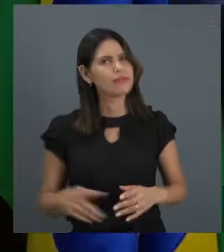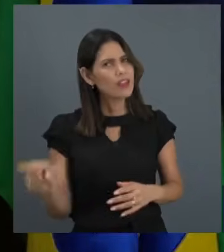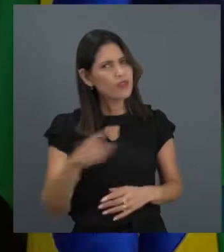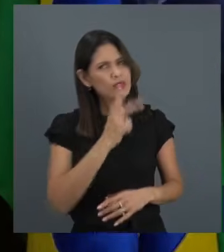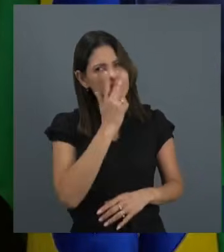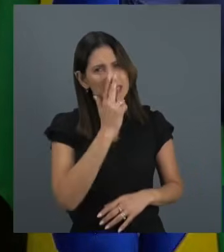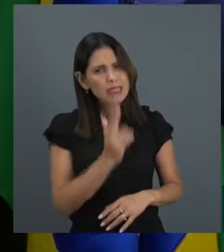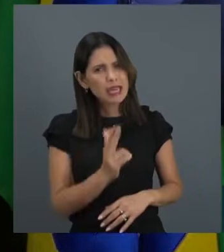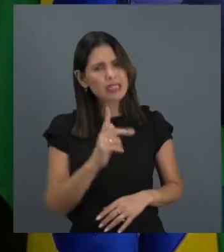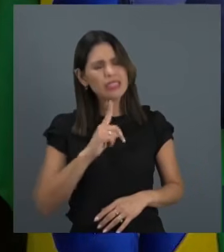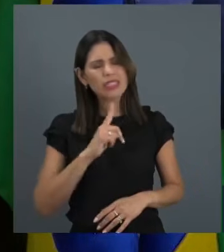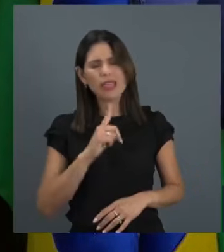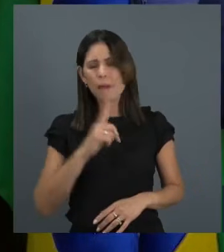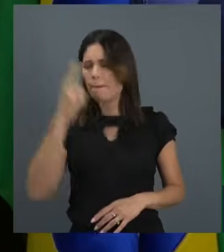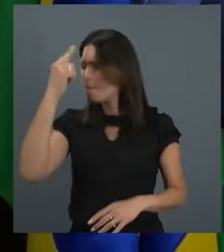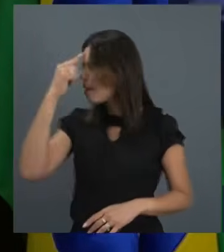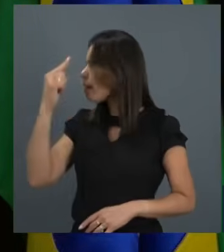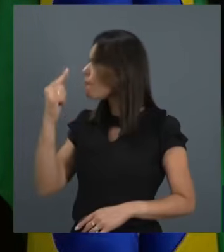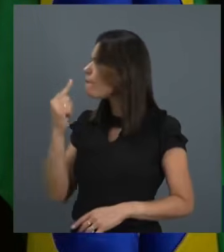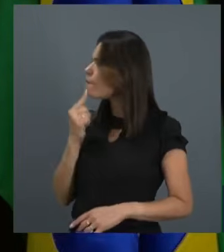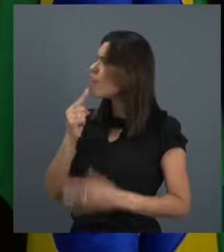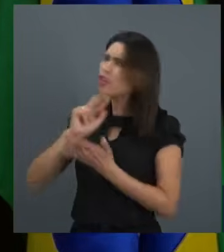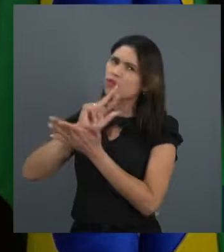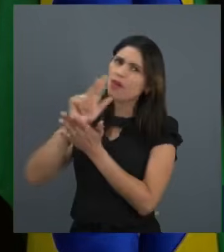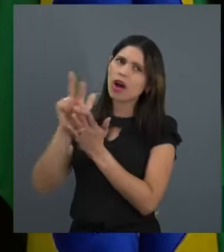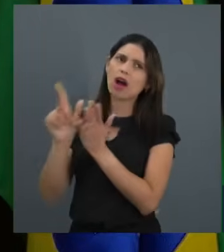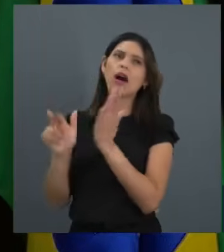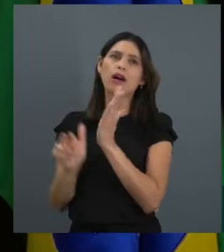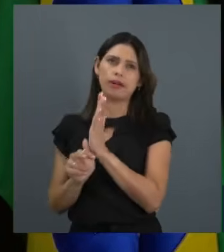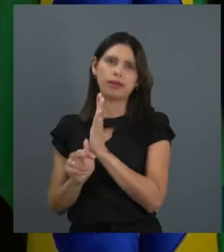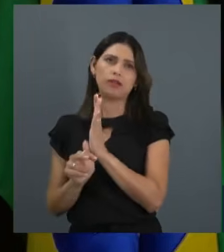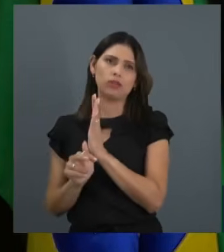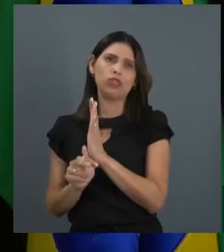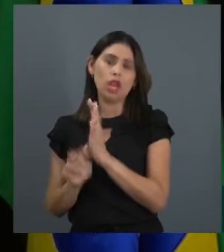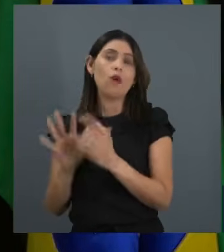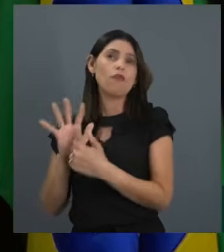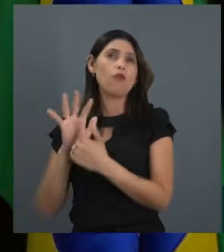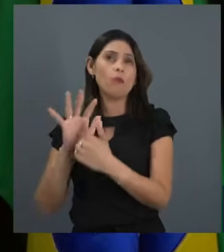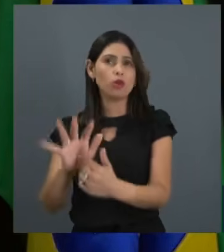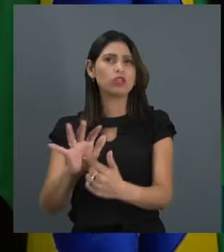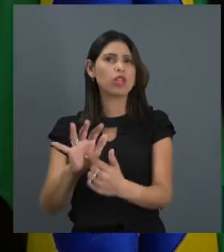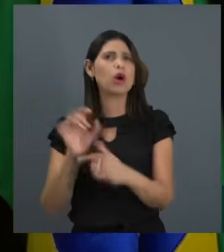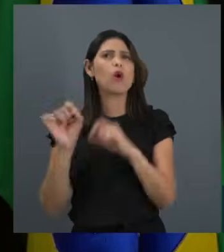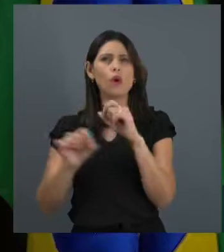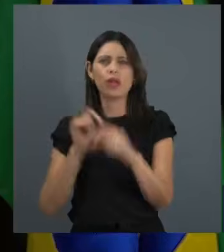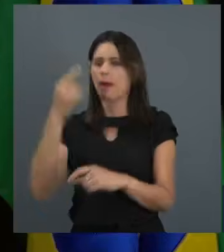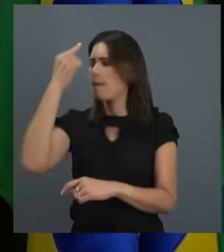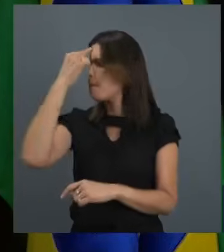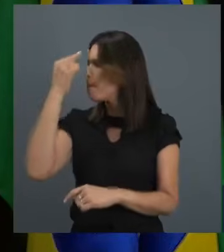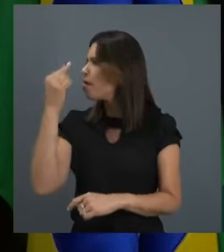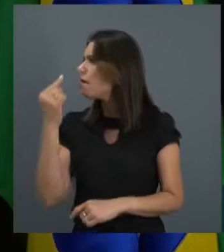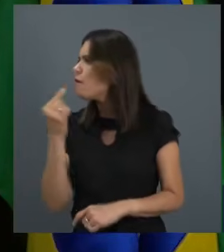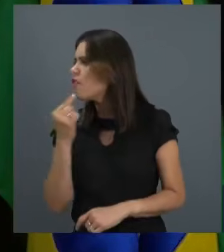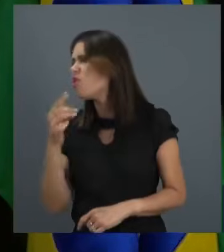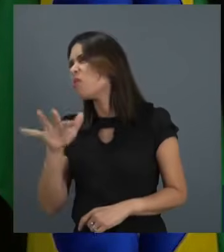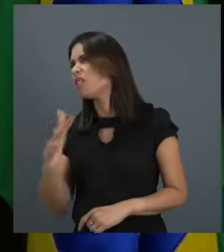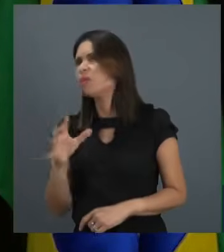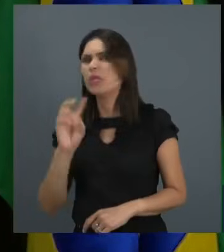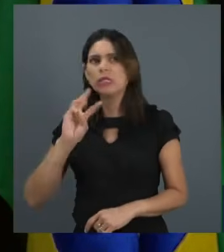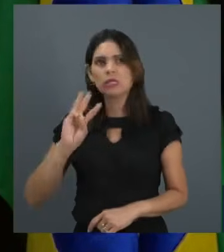Milhares de perfis. Está revelado aqui, eu vou ler. Milhares de perfis de brasileiros, cerca de 3 mil,